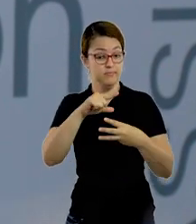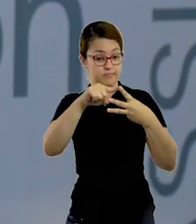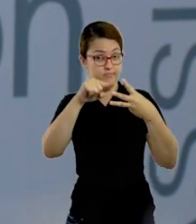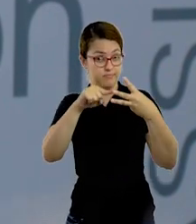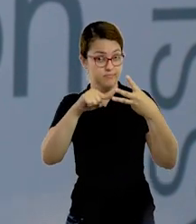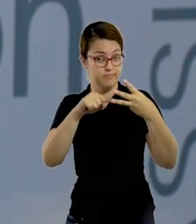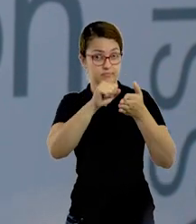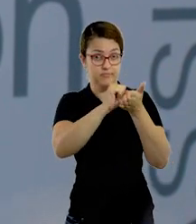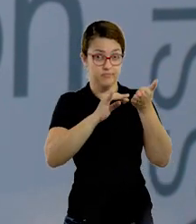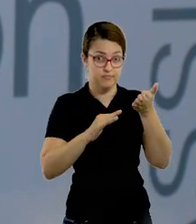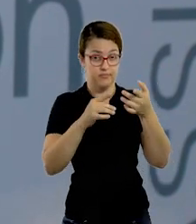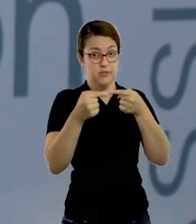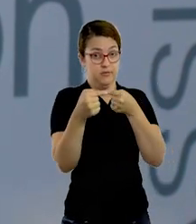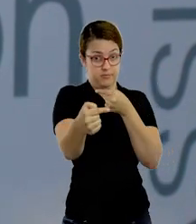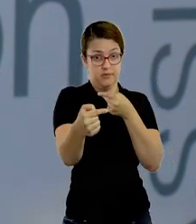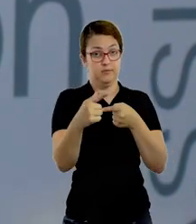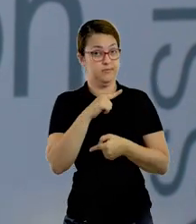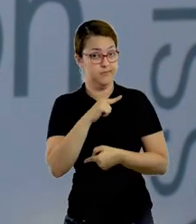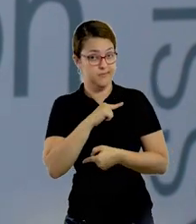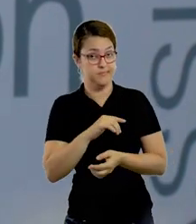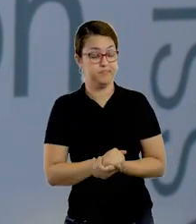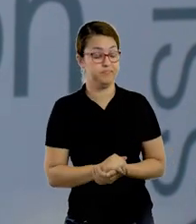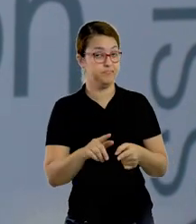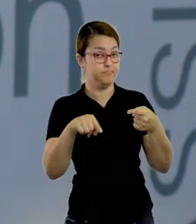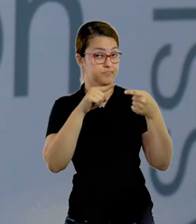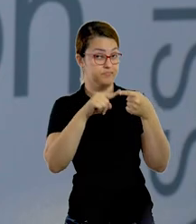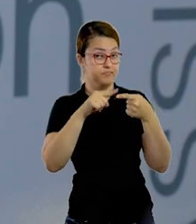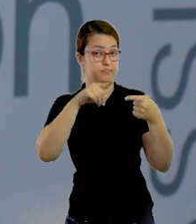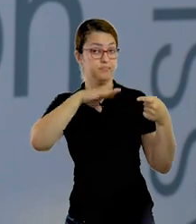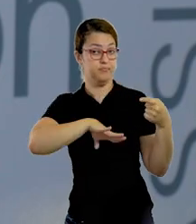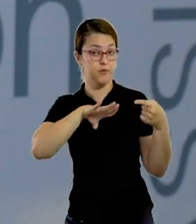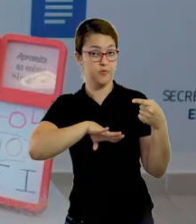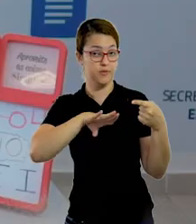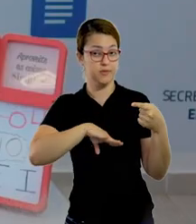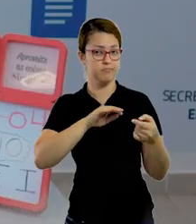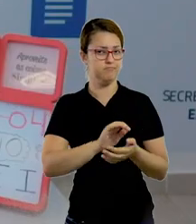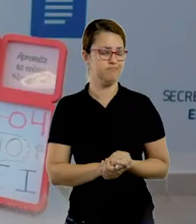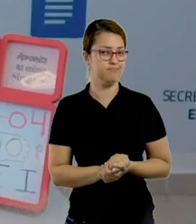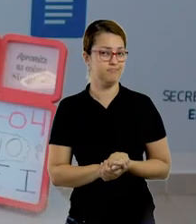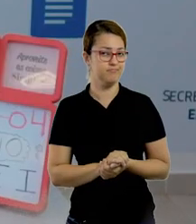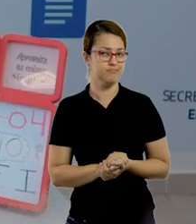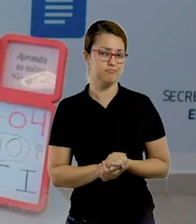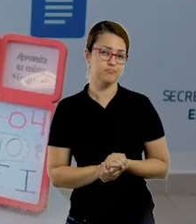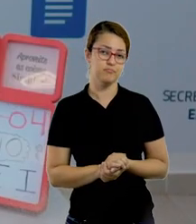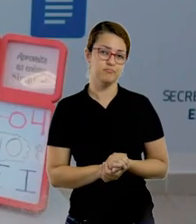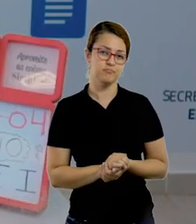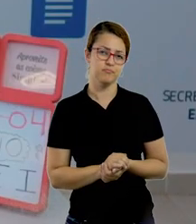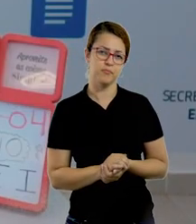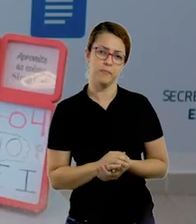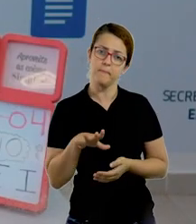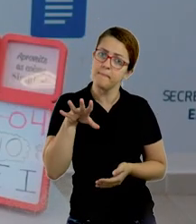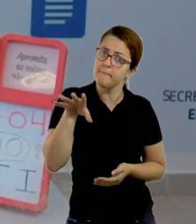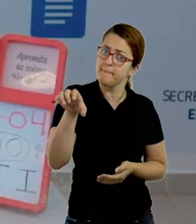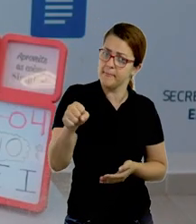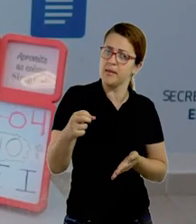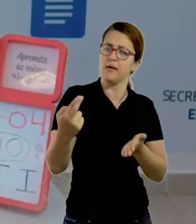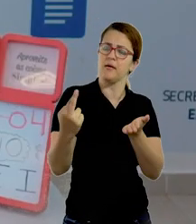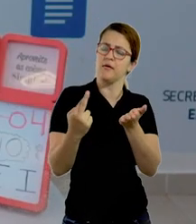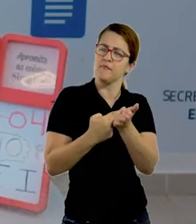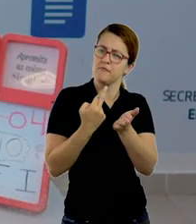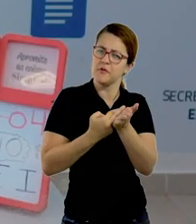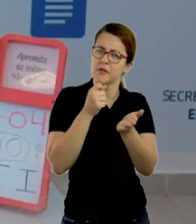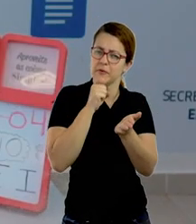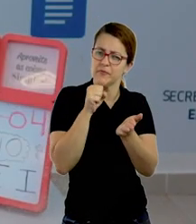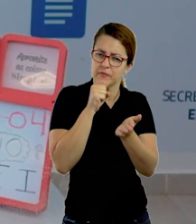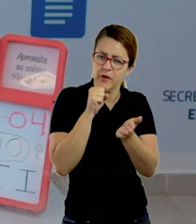estão na rotina semanal. A primeira é de língua portuguesa. Que tal pegar uma revista velha que tem em